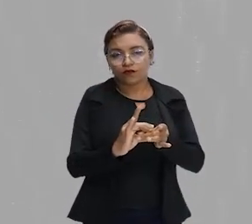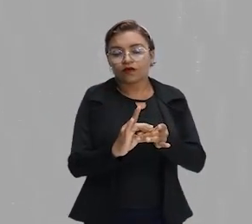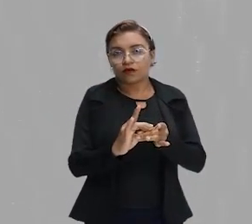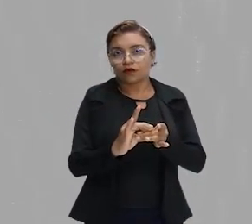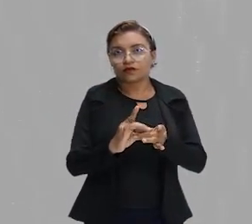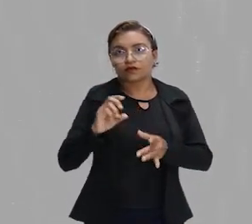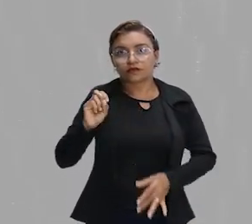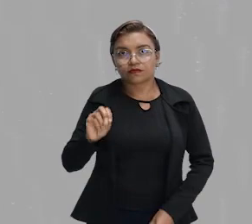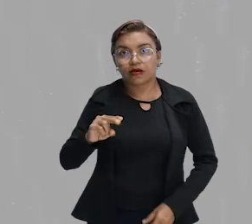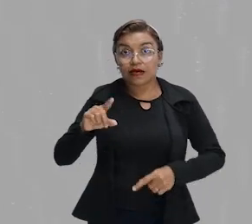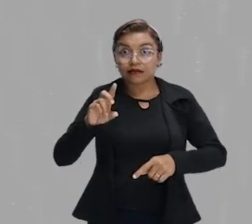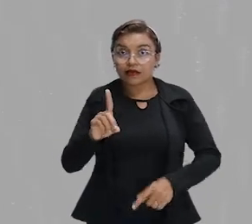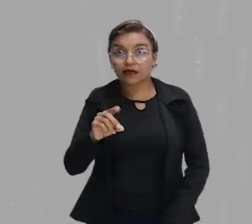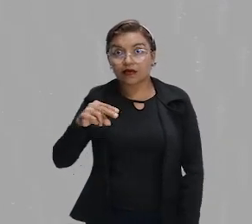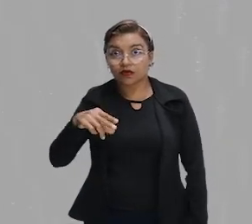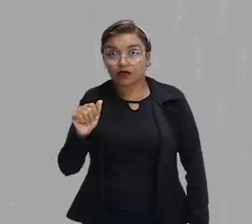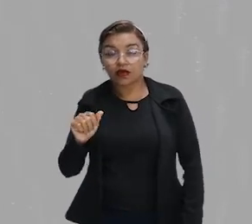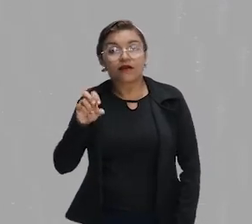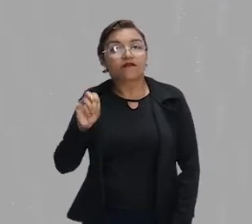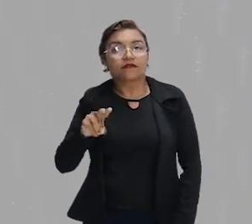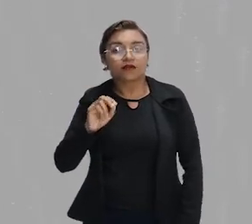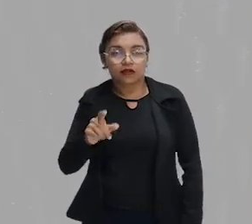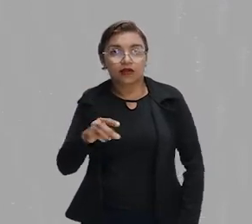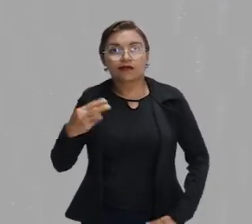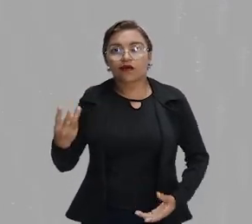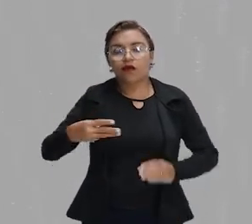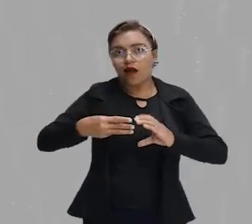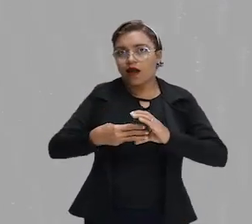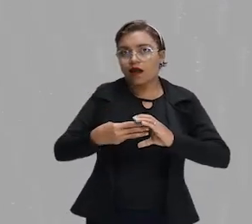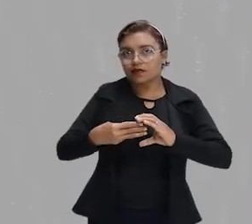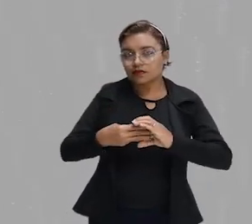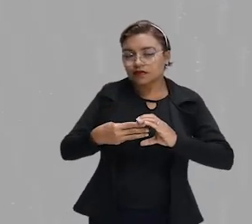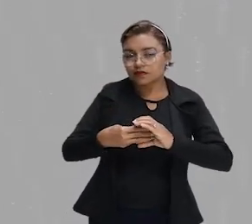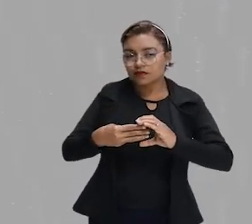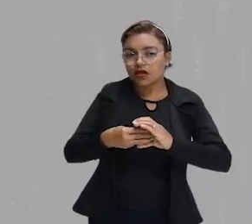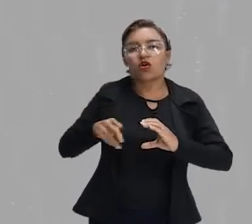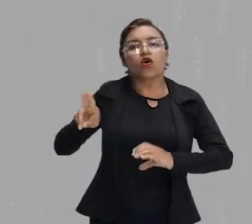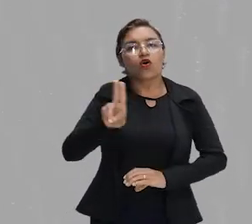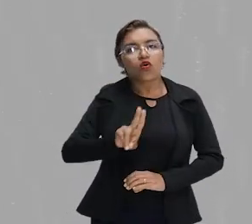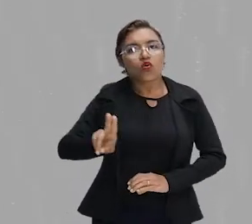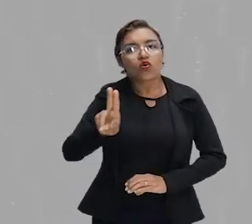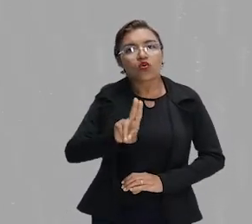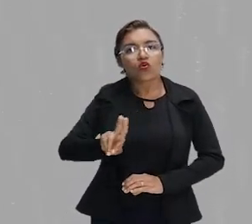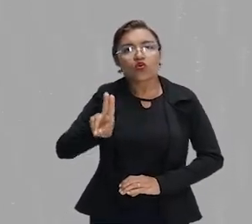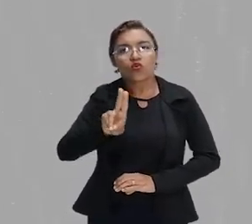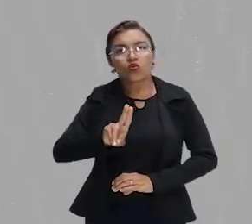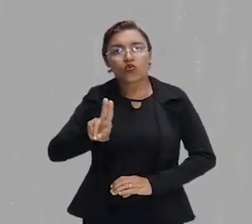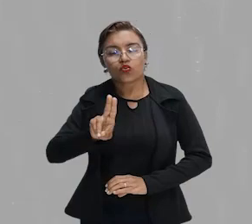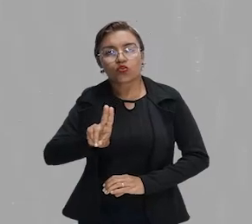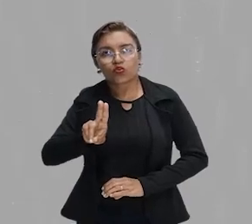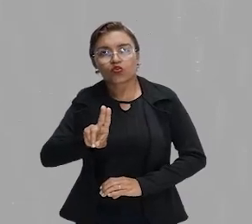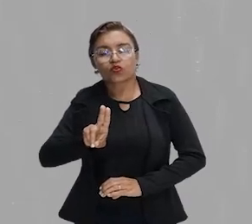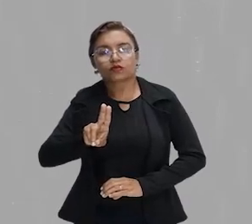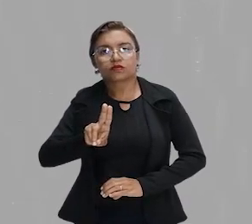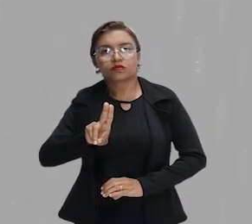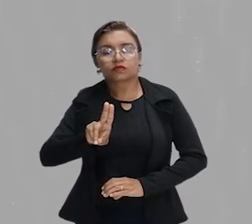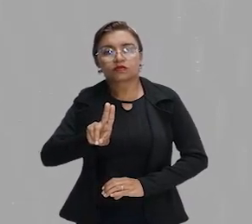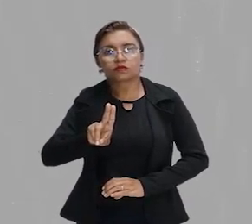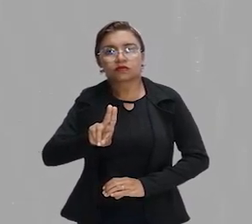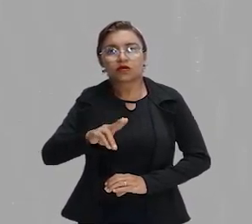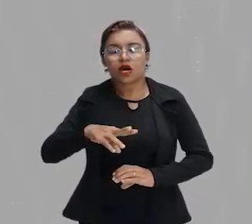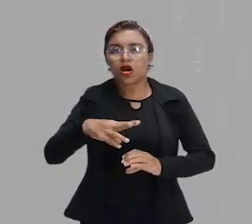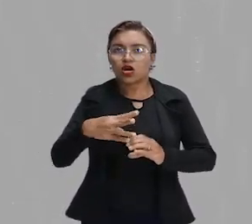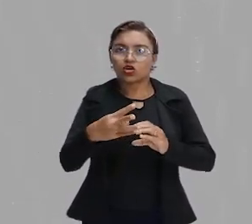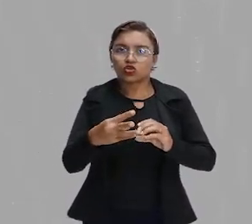viral. E assim a célula vai utilizar todas as suas enzimas para produzir